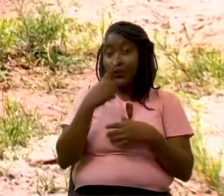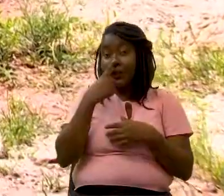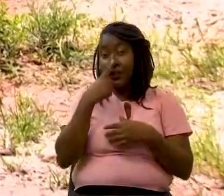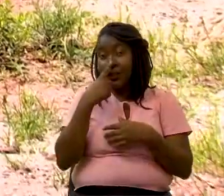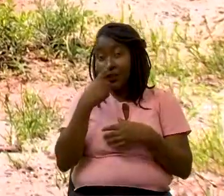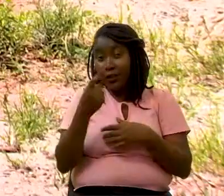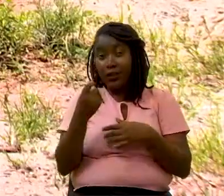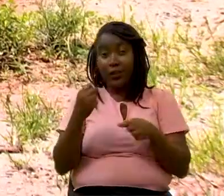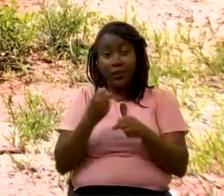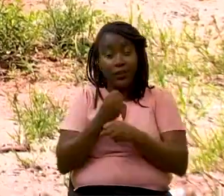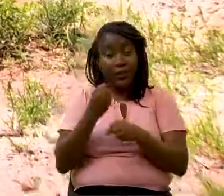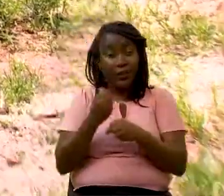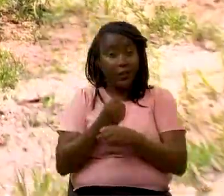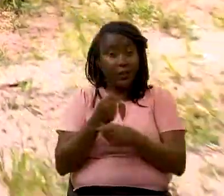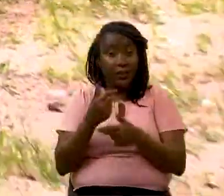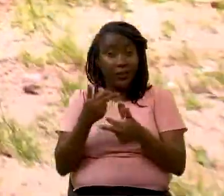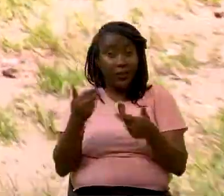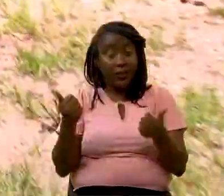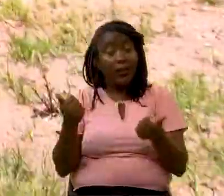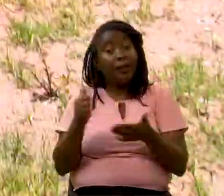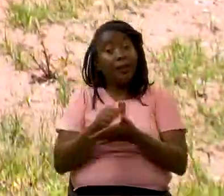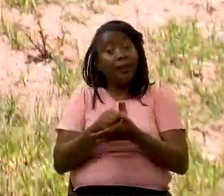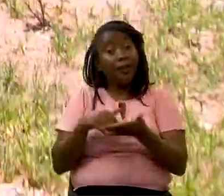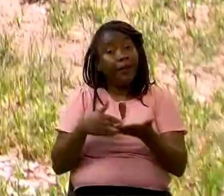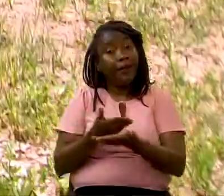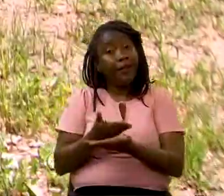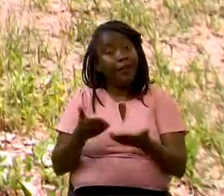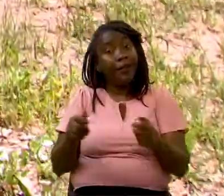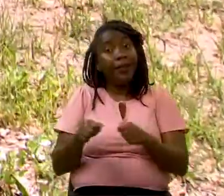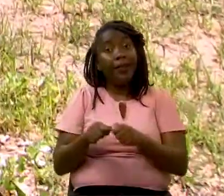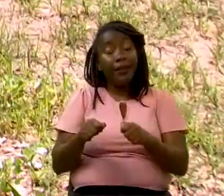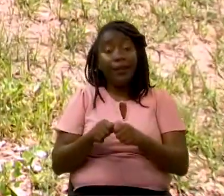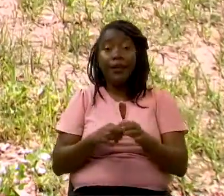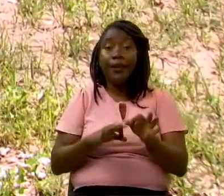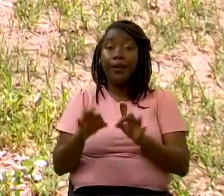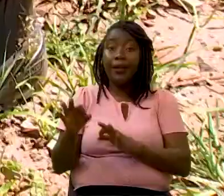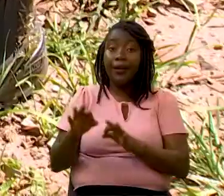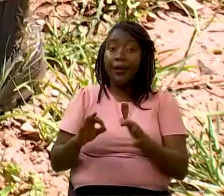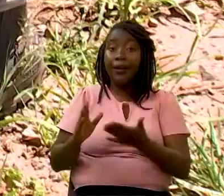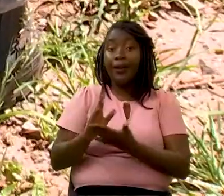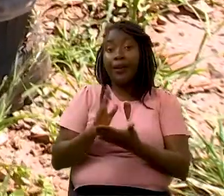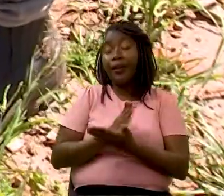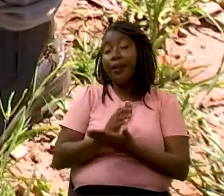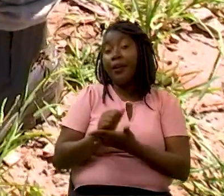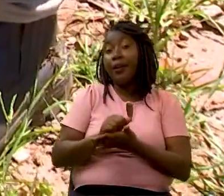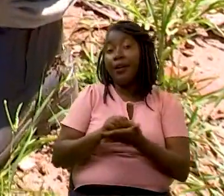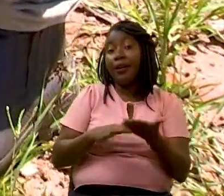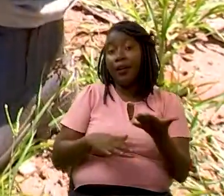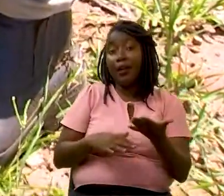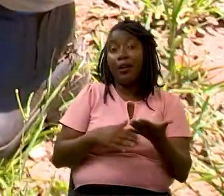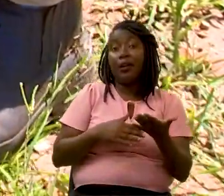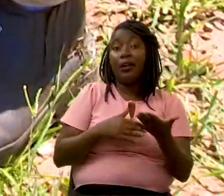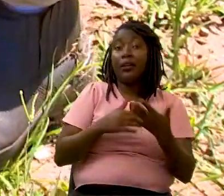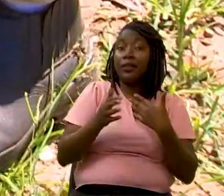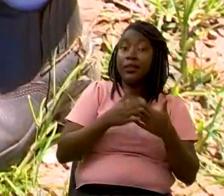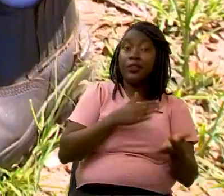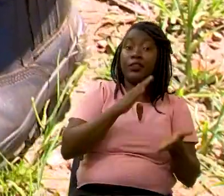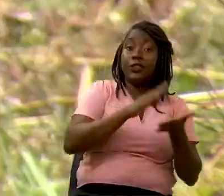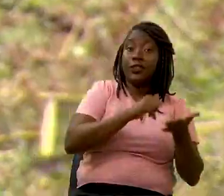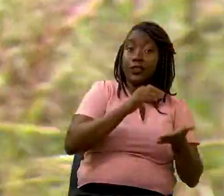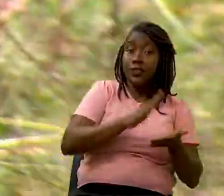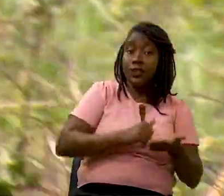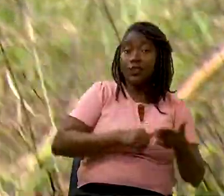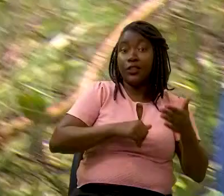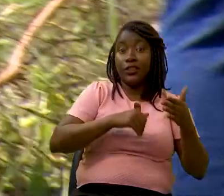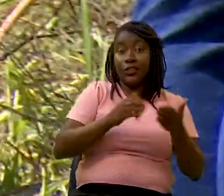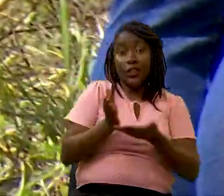lixo, entulho de obra e tudo mais. E aí, com isso, nessas atividades, a gente também fez algumas atividades tanto de